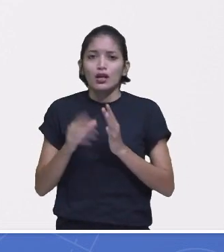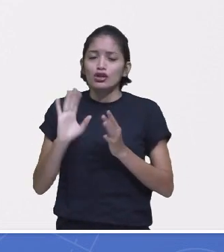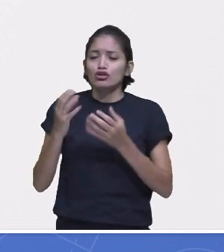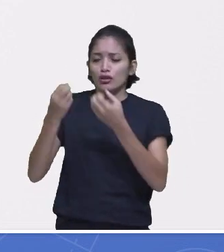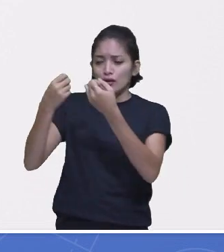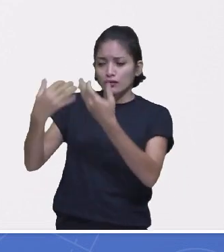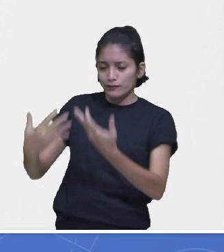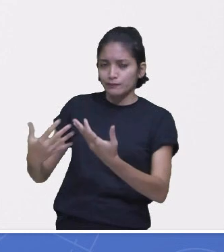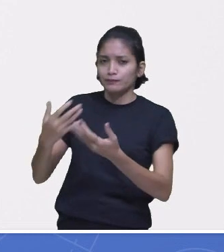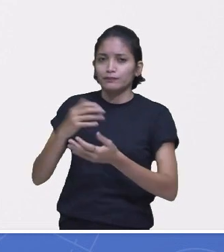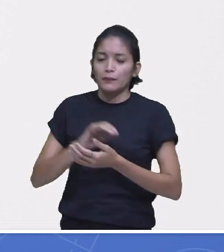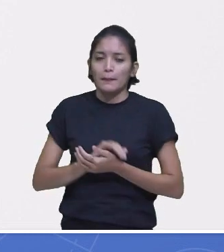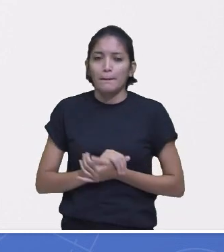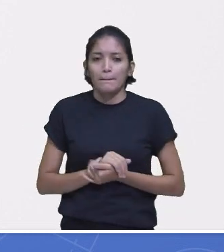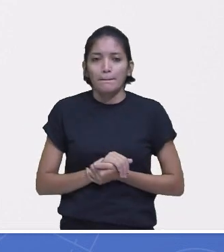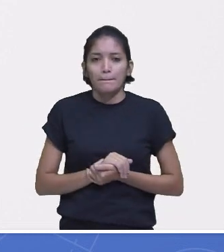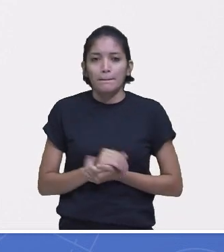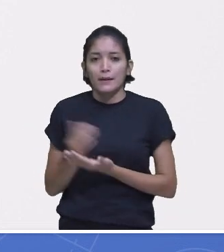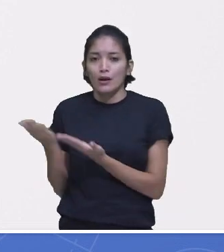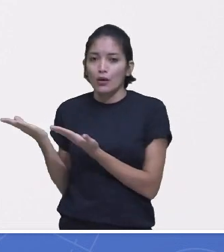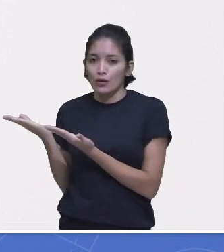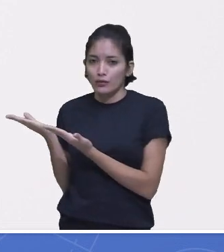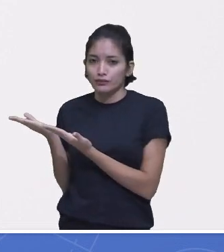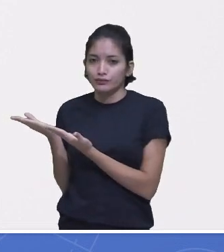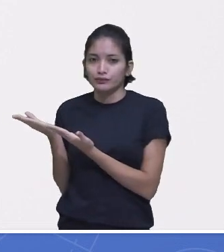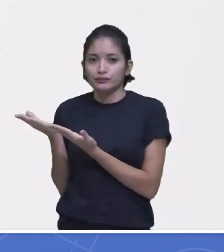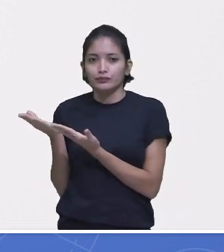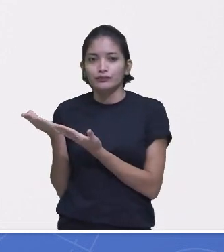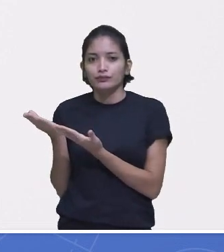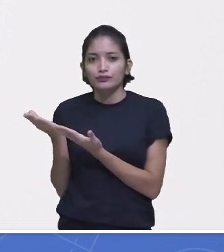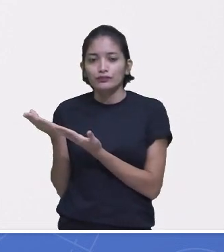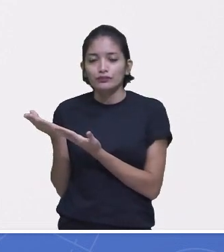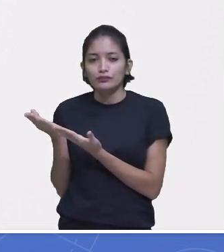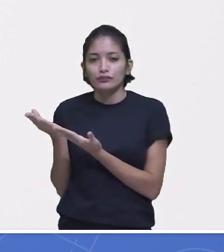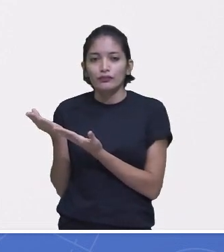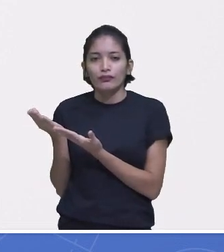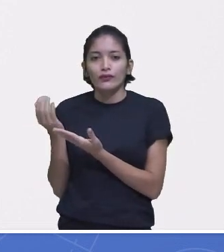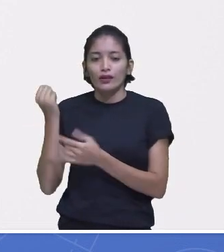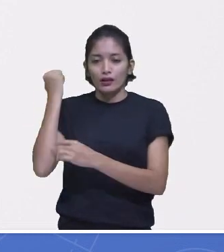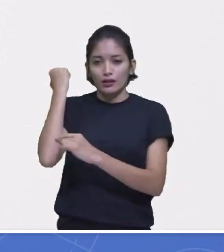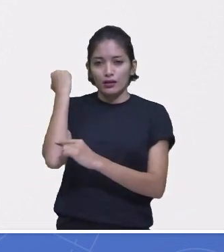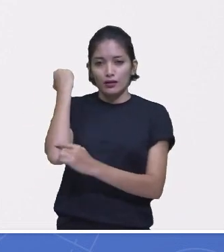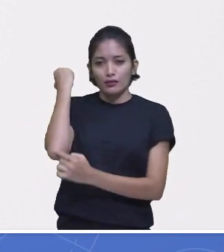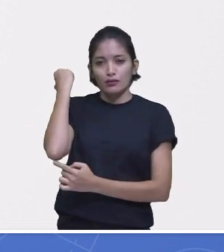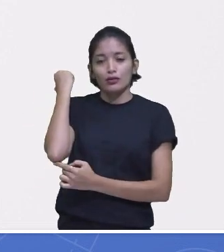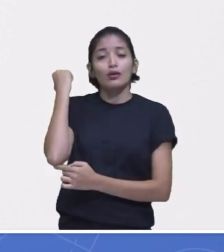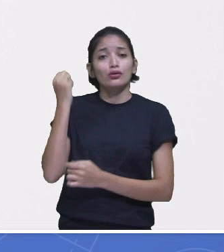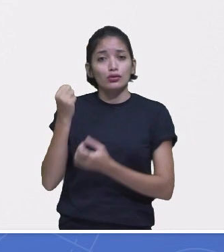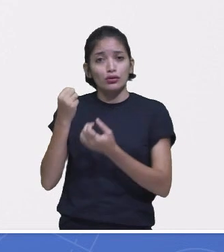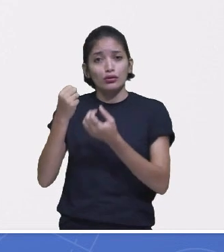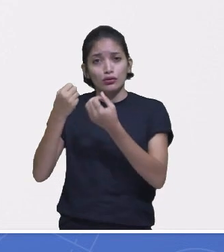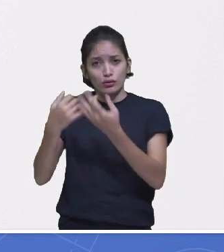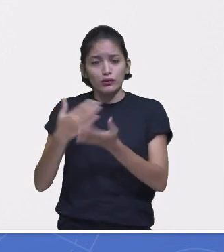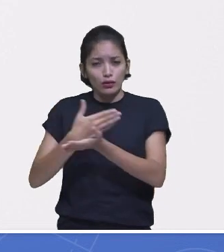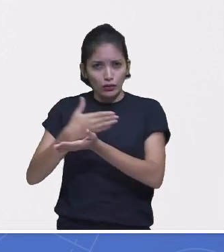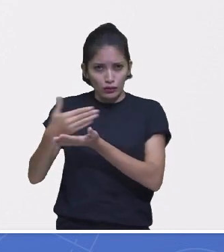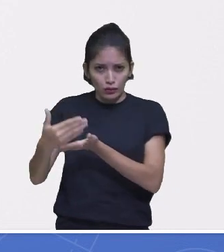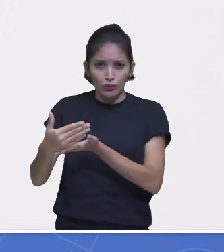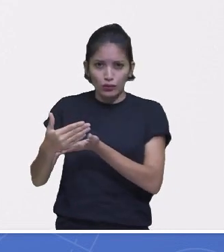se referindo. Fazendo aqui uma correção também, que a articulação que eu falei logo no início, na questão